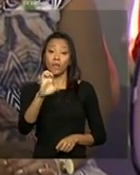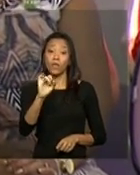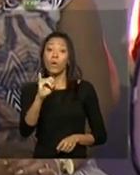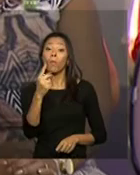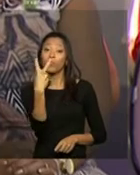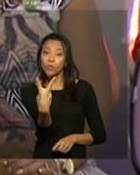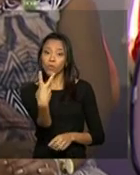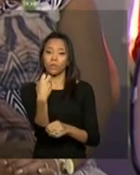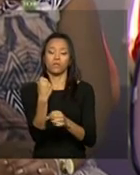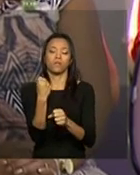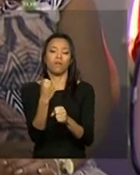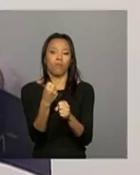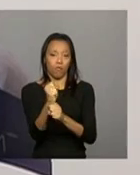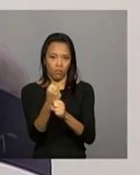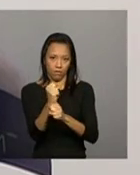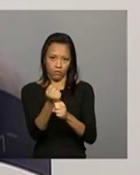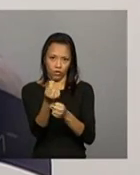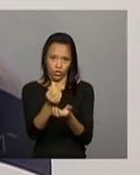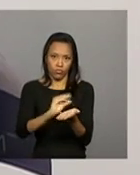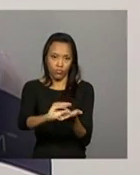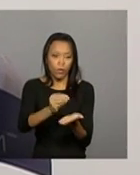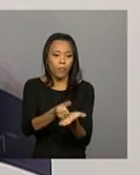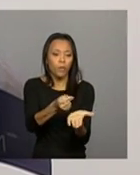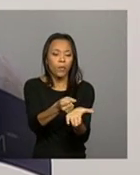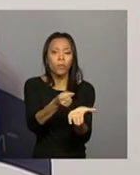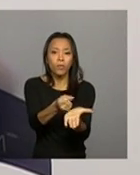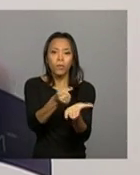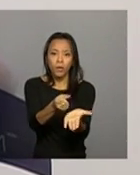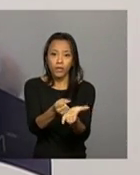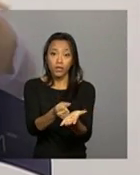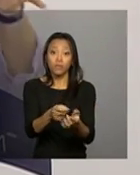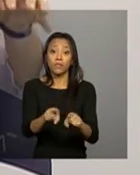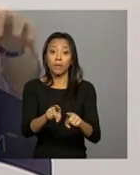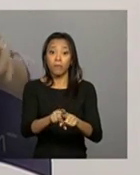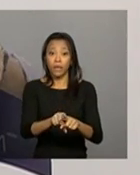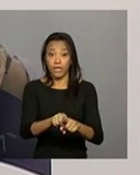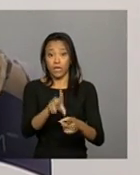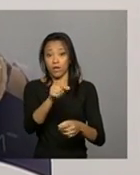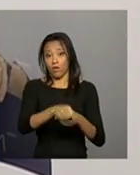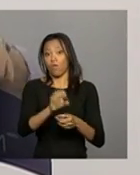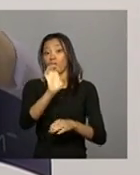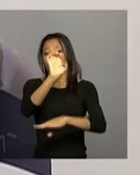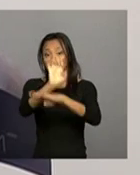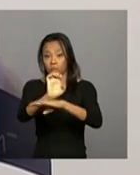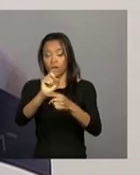E os entes federais, federativos, Estado e União,